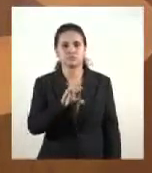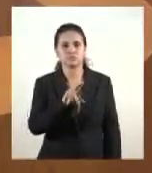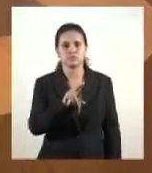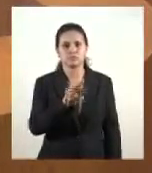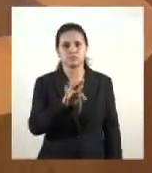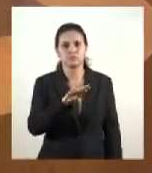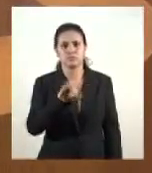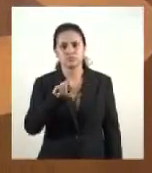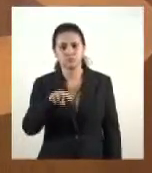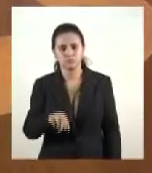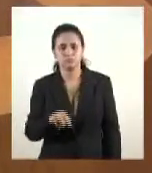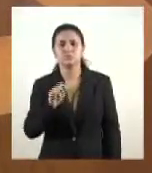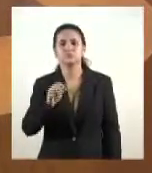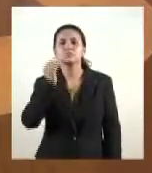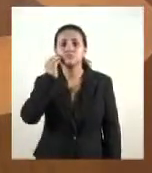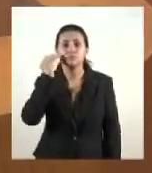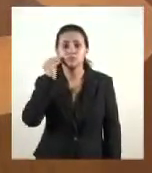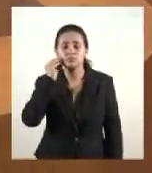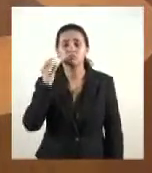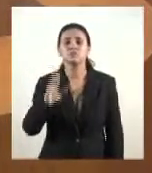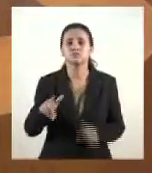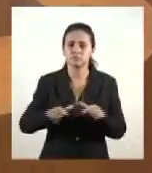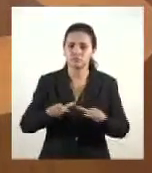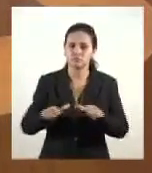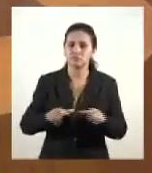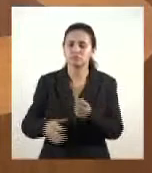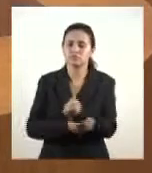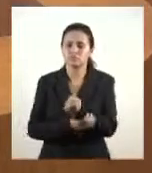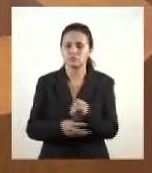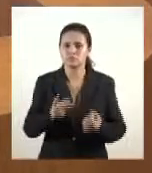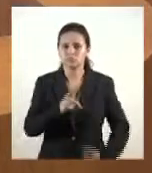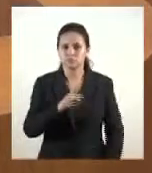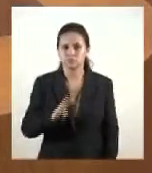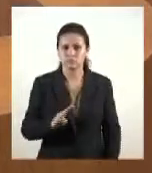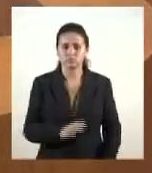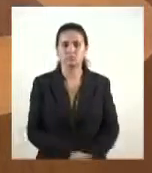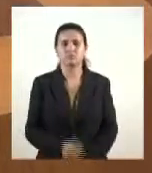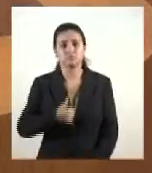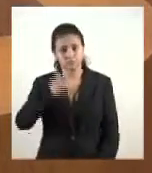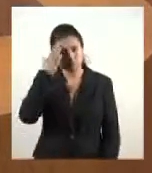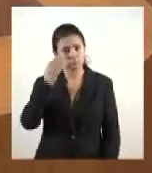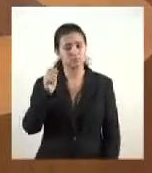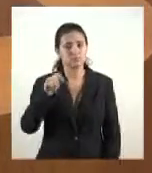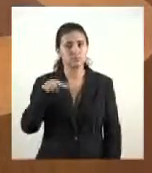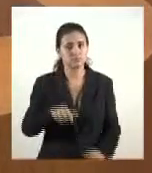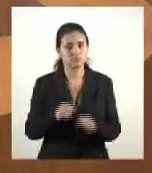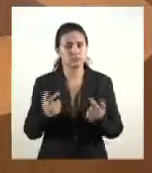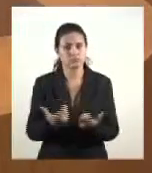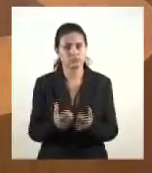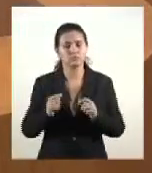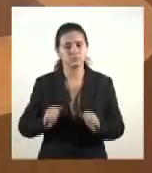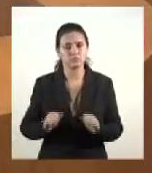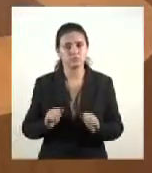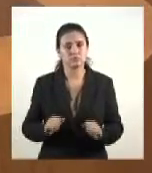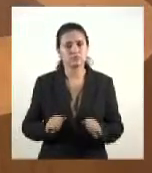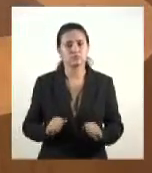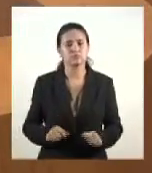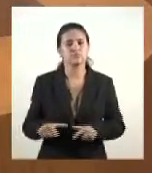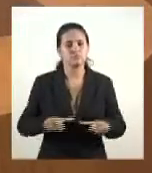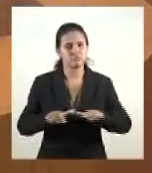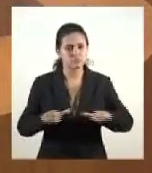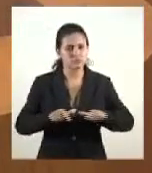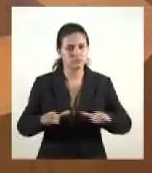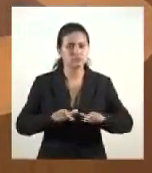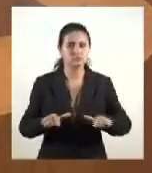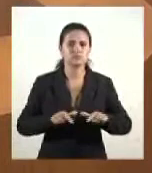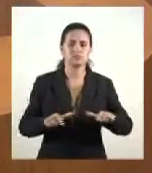uma larga folha de serviço prestado à segurança pública. Eu tenho certeza que essa casa pode despender as suas energias no